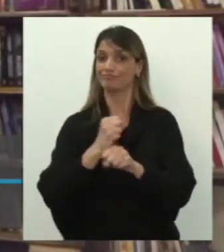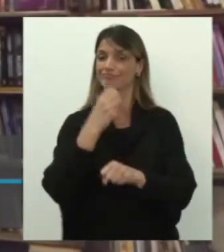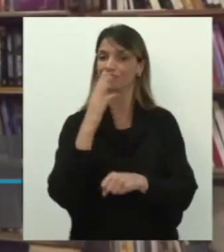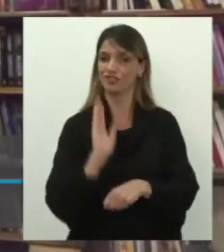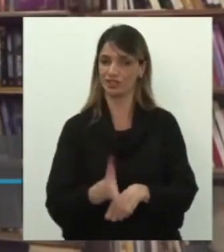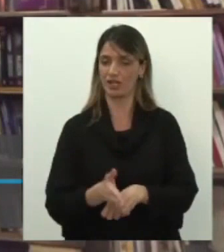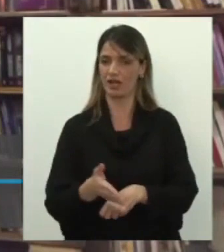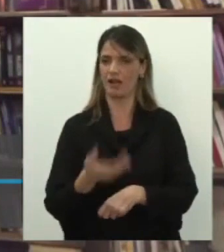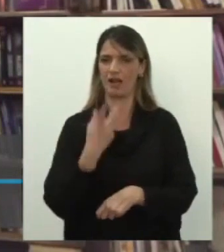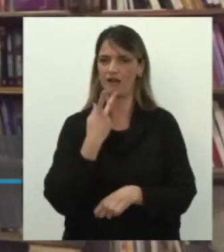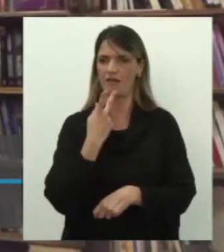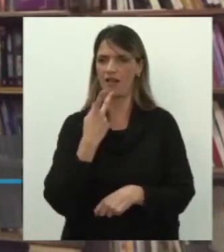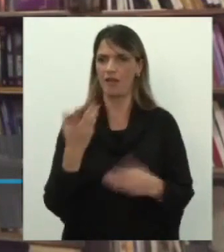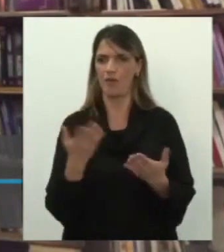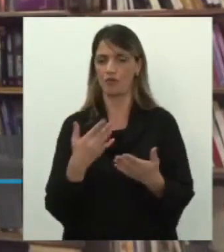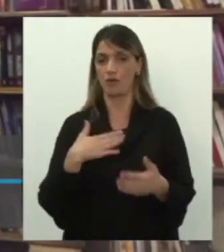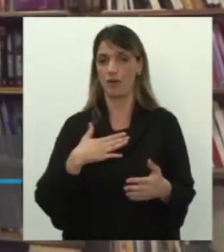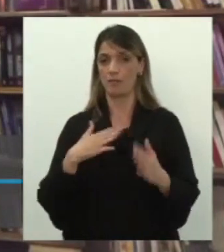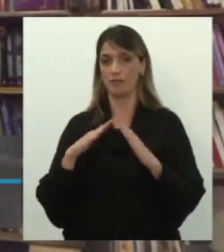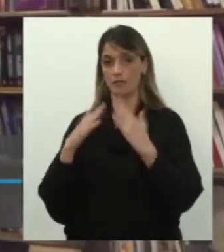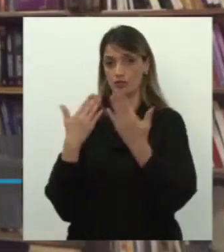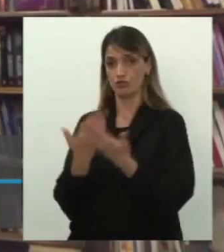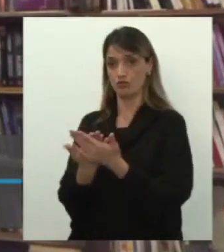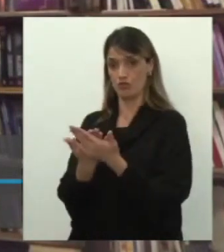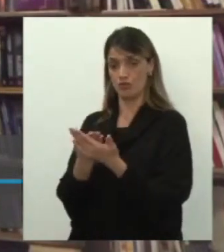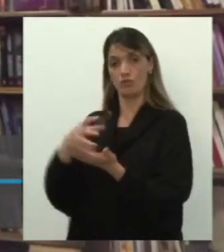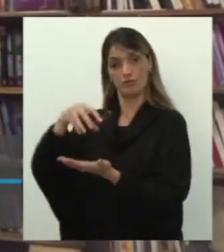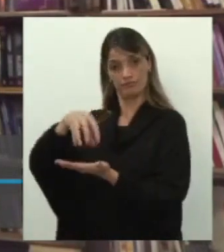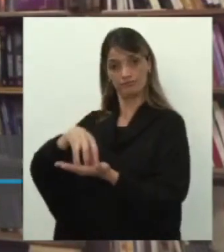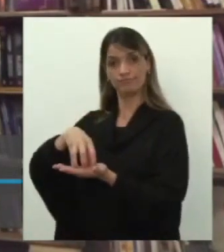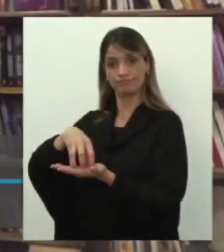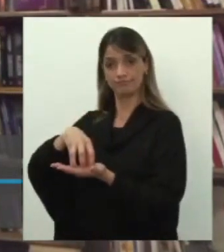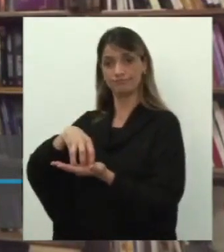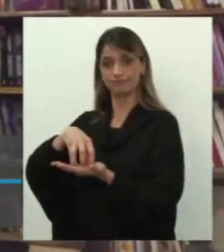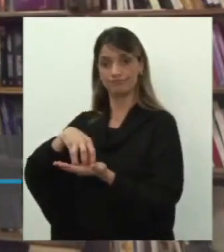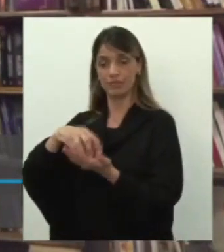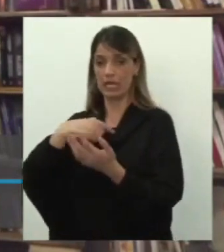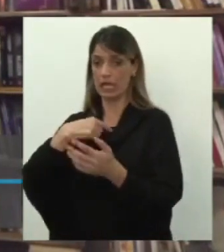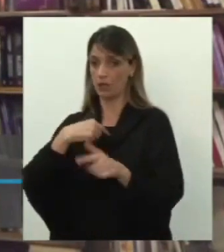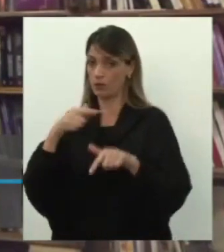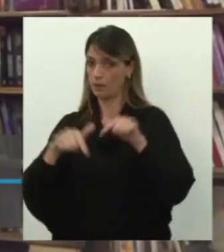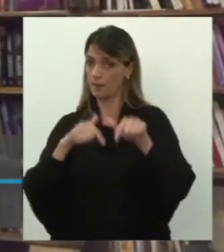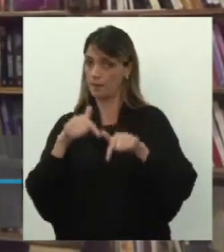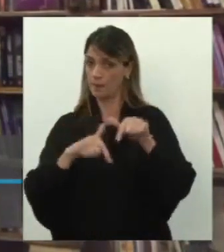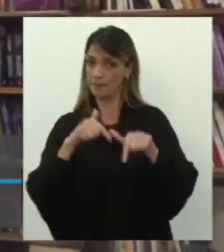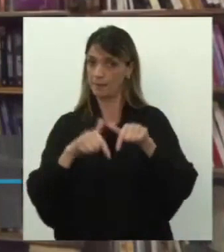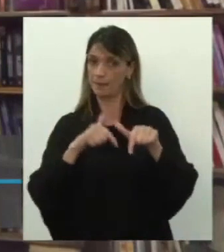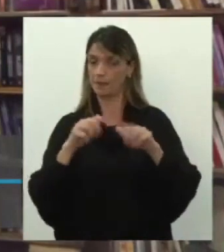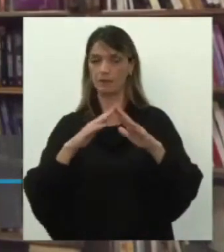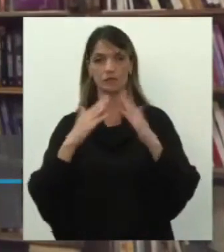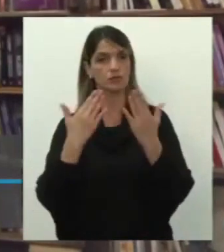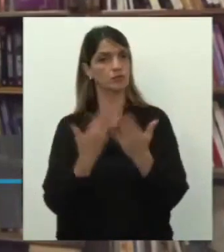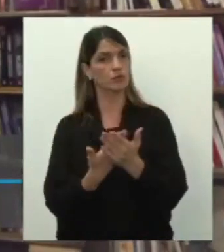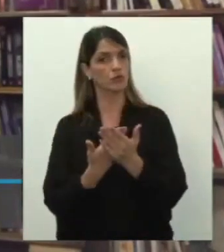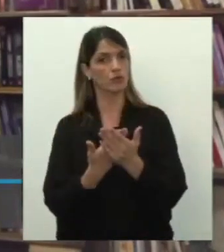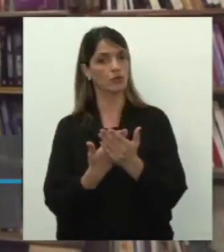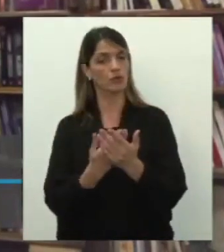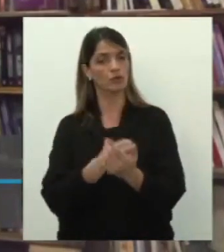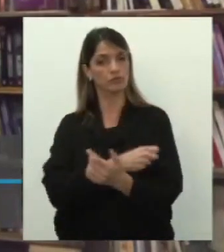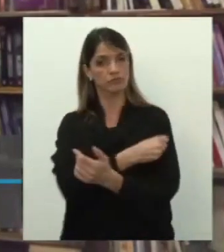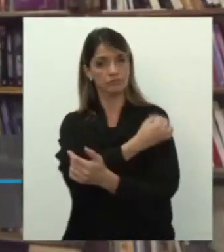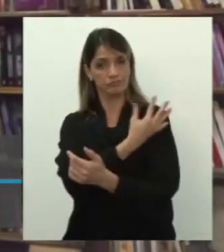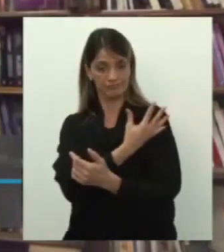um pouco sobre a minha escola sede, a escola na qual eu atuo, que é uma escola de fundamental